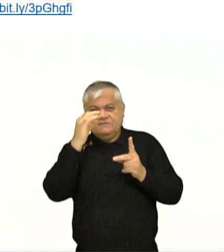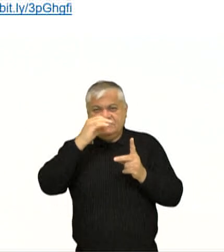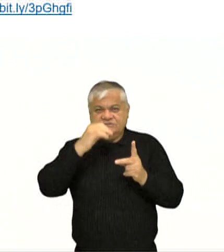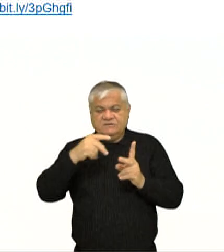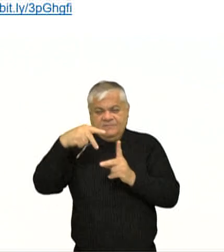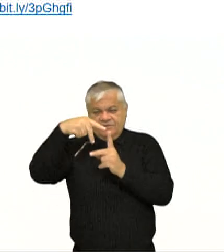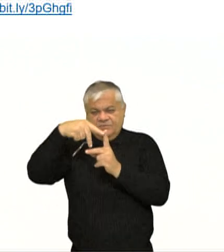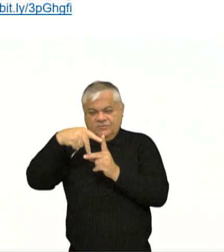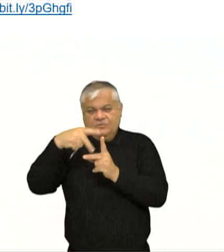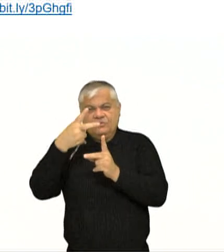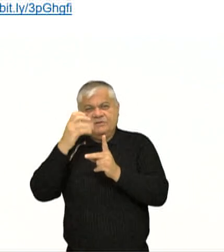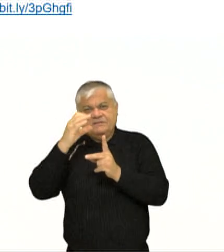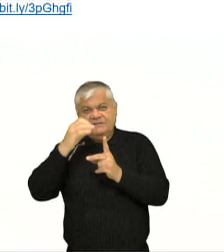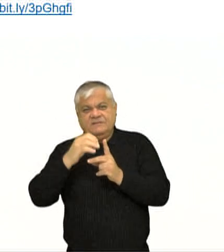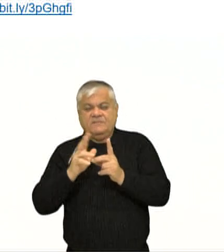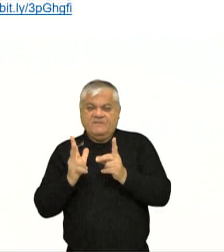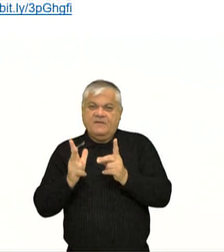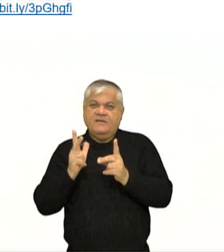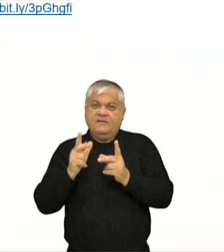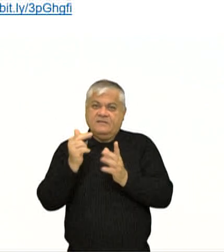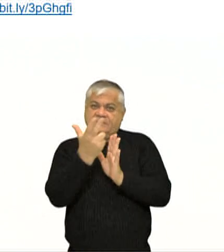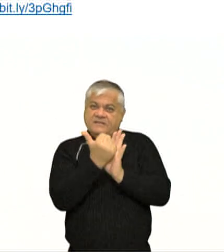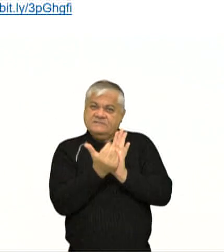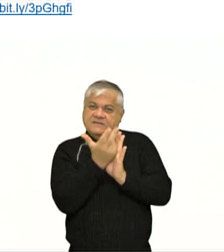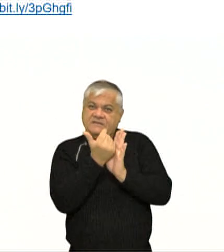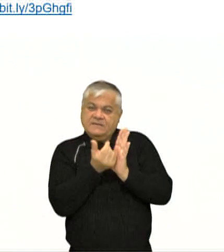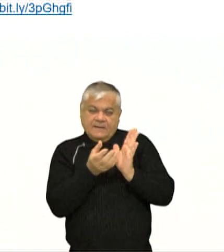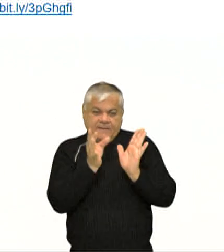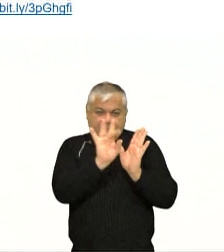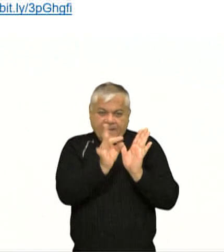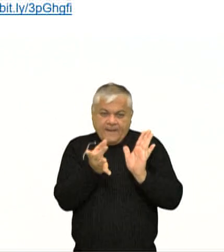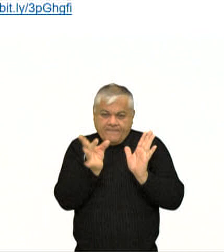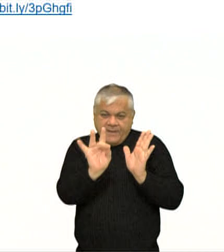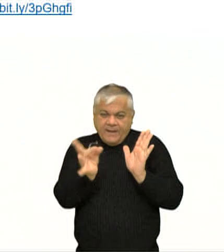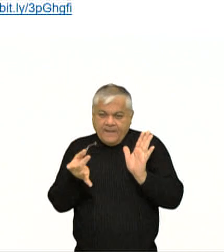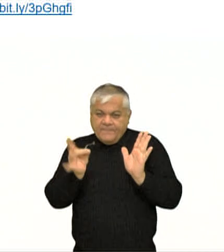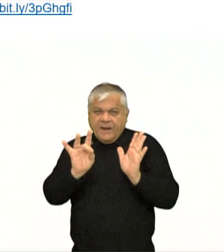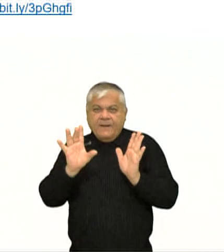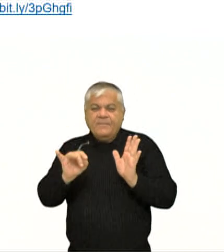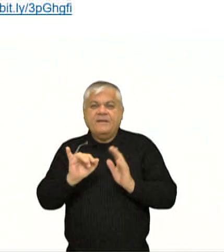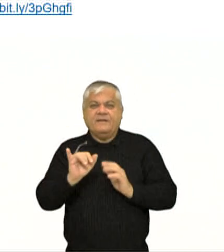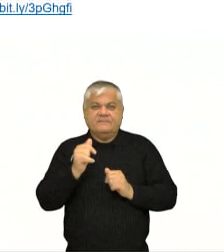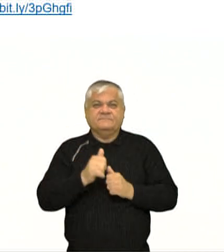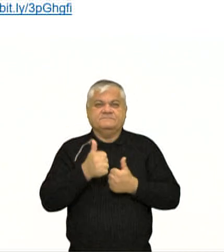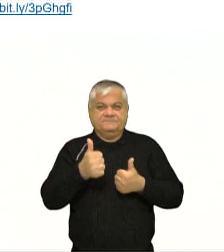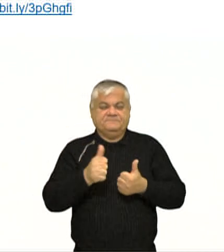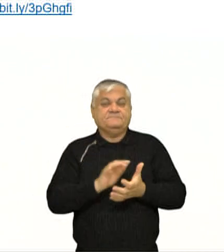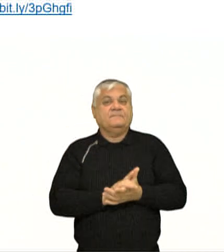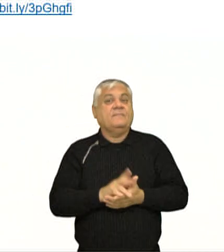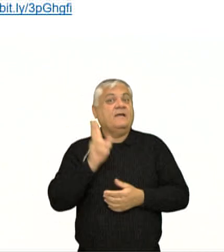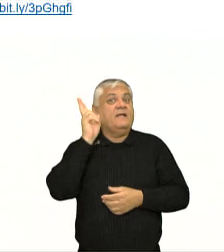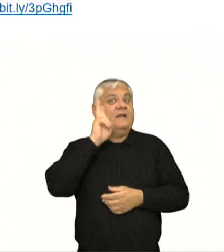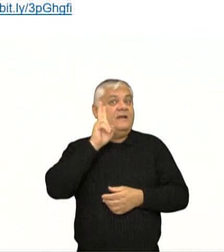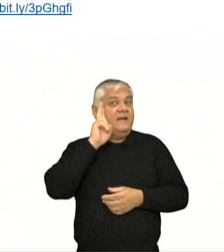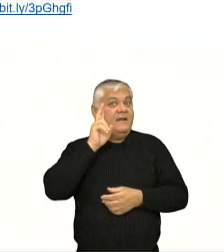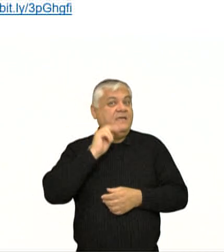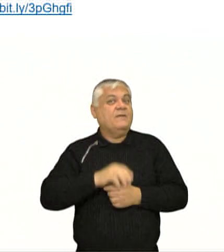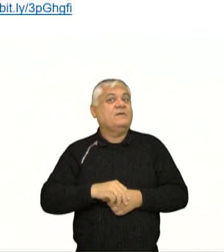e dentro desse quadradinho você vai tentar reproduzir a imagem da peça. Lembre-se que